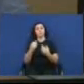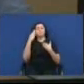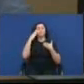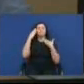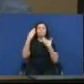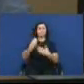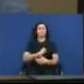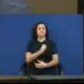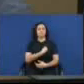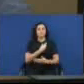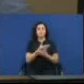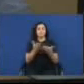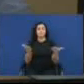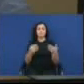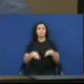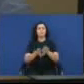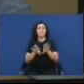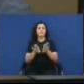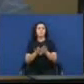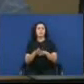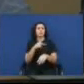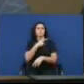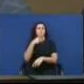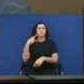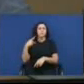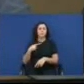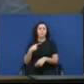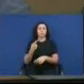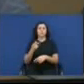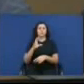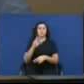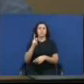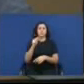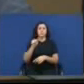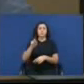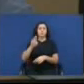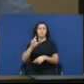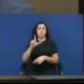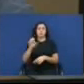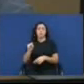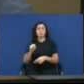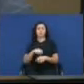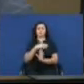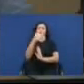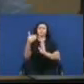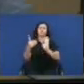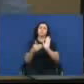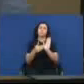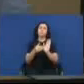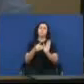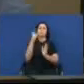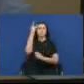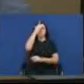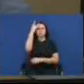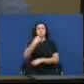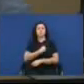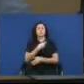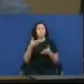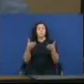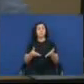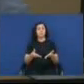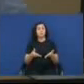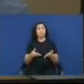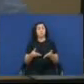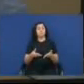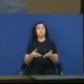pela presença de vocês. E os demais cidadãos, pastor Charlie, que está aqui também, que alegria recebê-lo, e os demais cidadãos que nos acompanham aqui, as pessoas que estão aqui